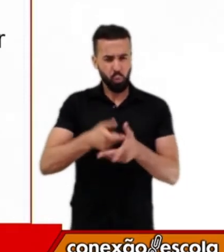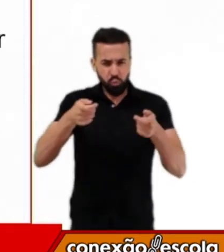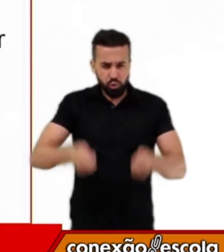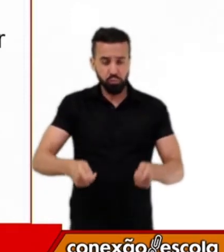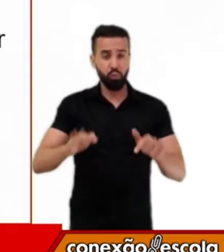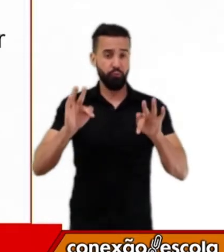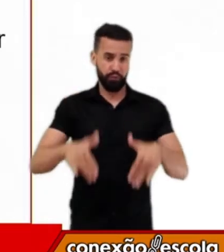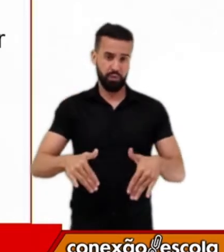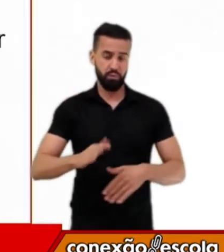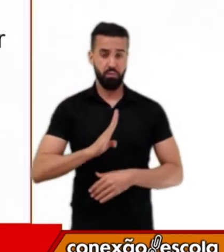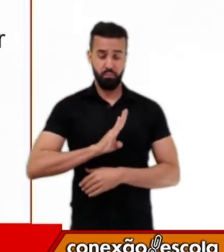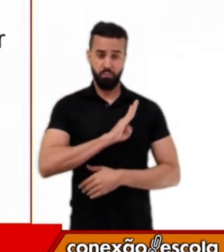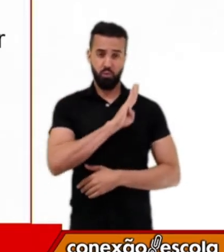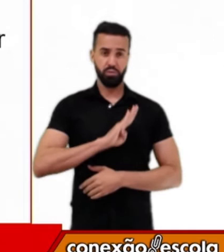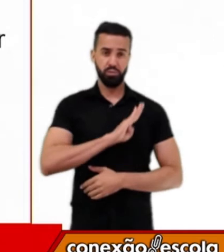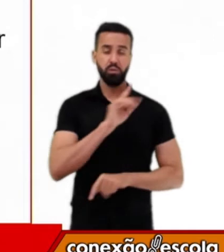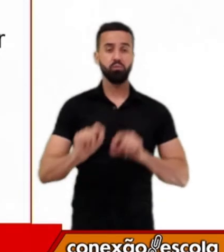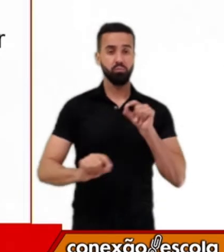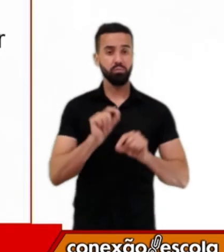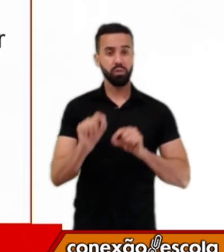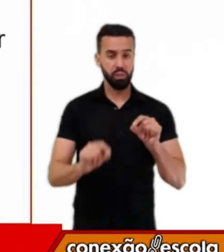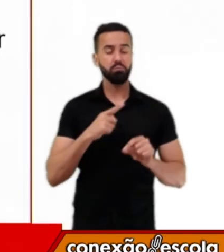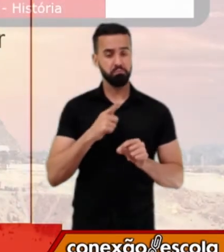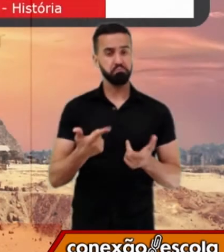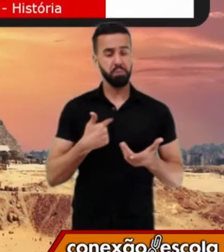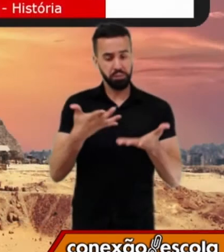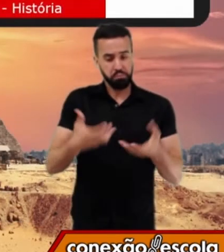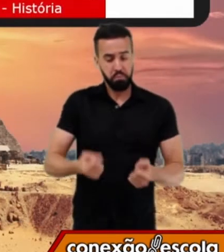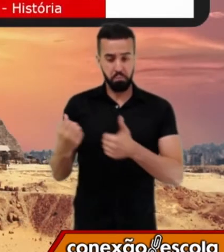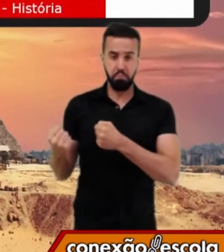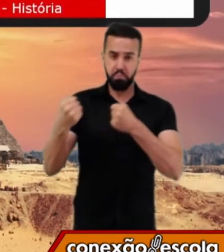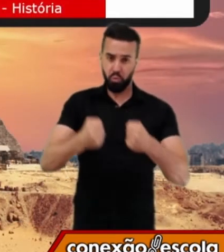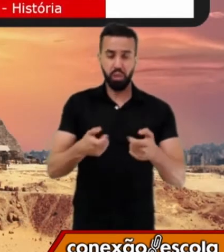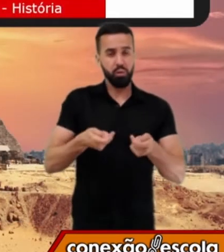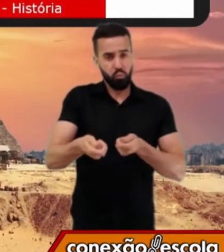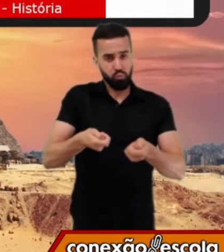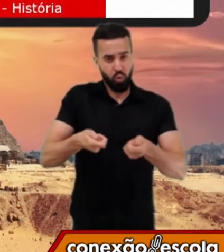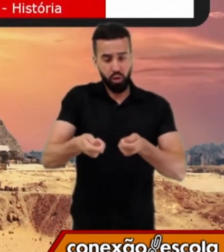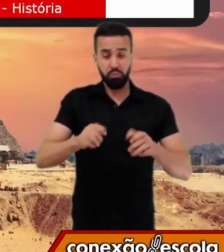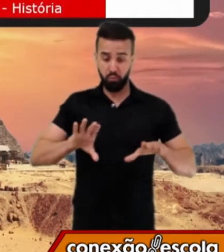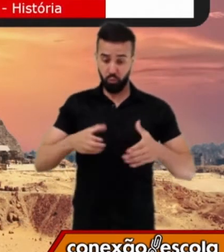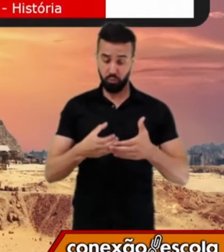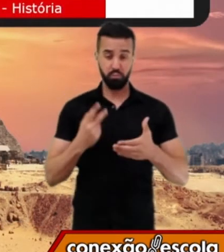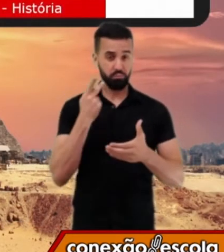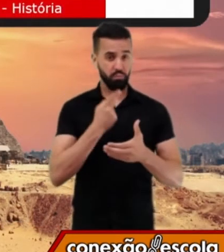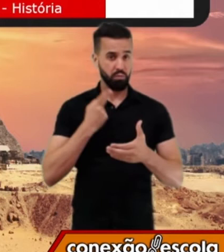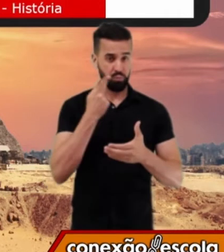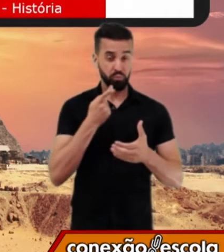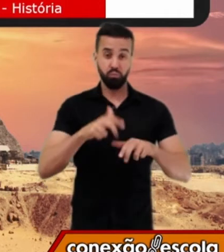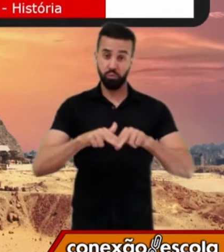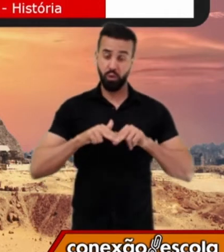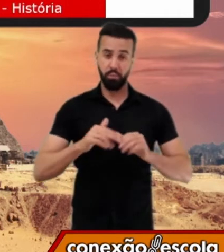a burguesia definitivamente assume o poder por meio do parlamento. É instaurado, então, um modelo